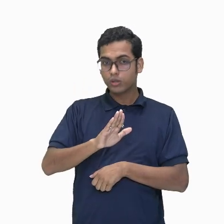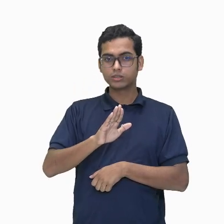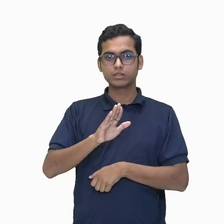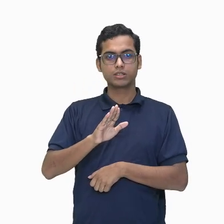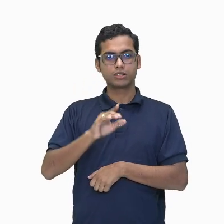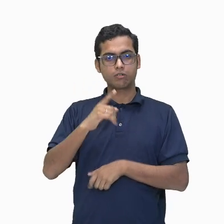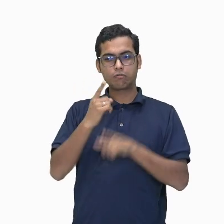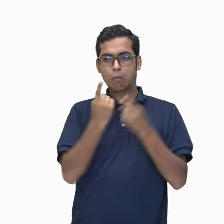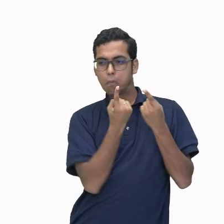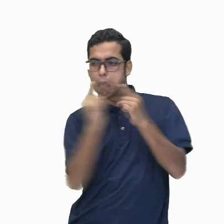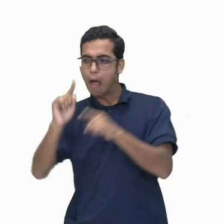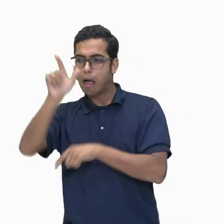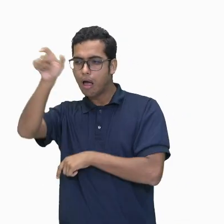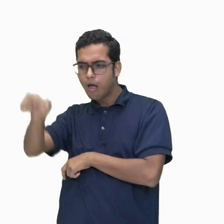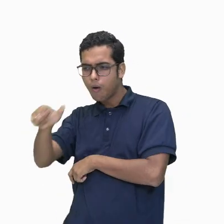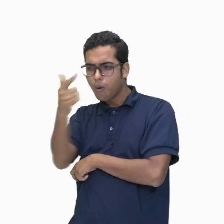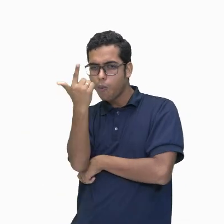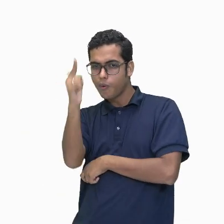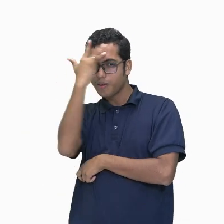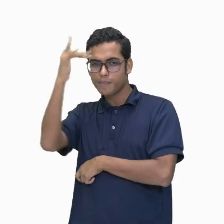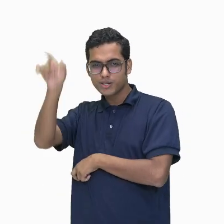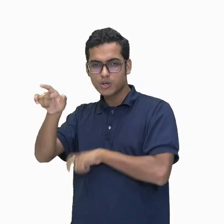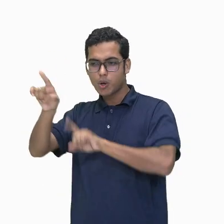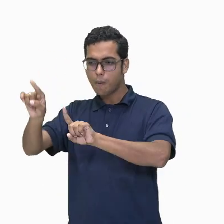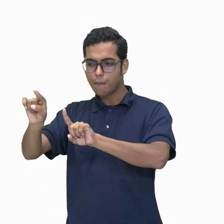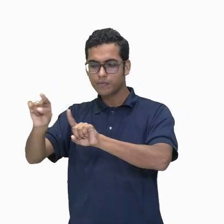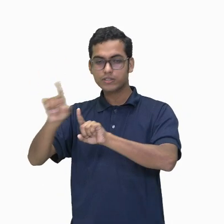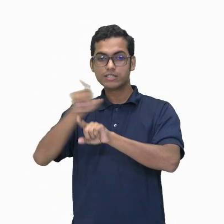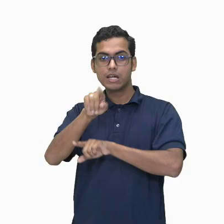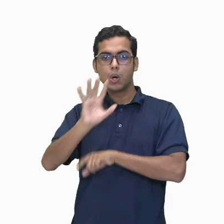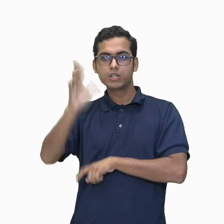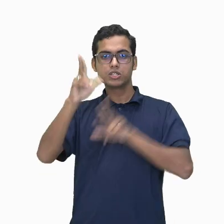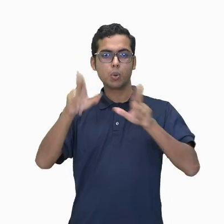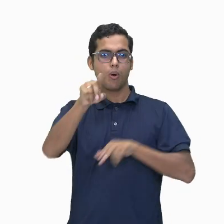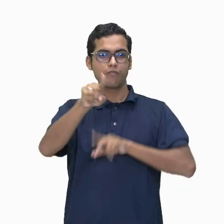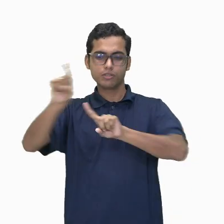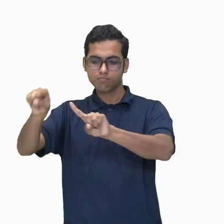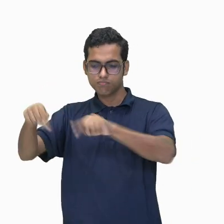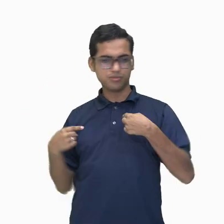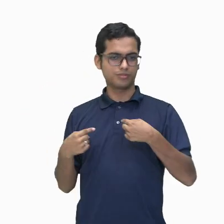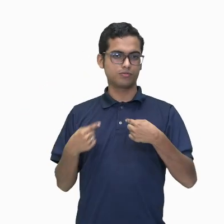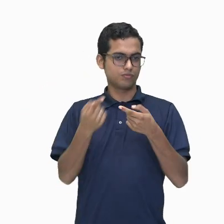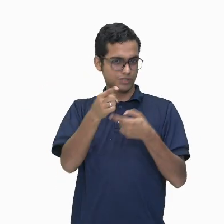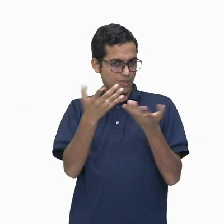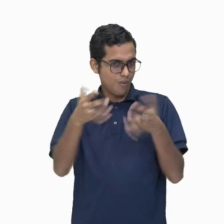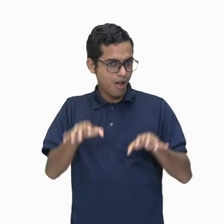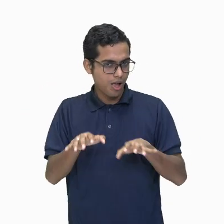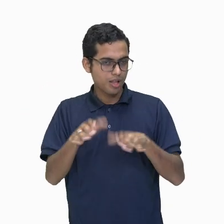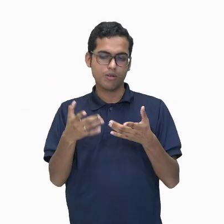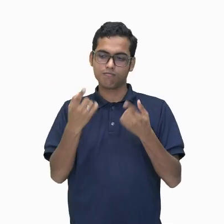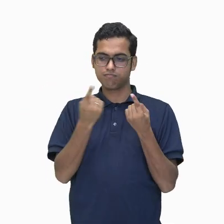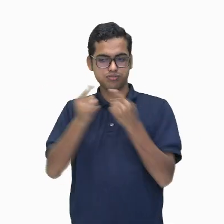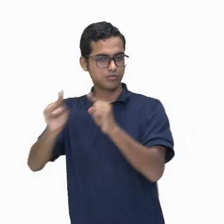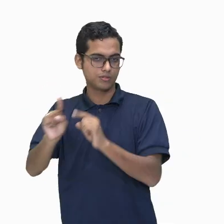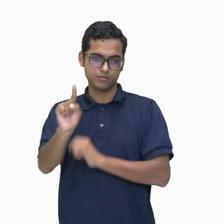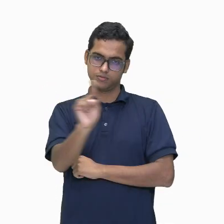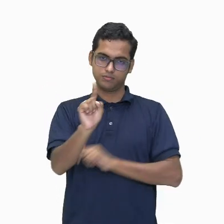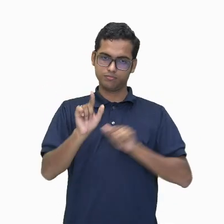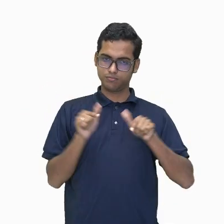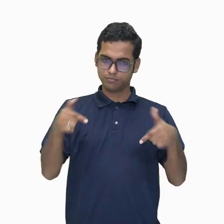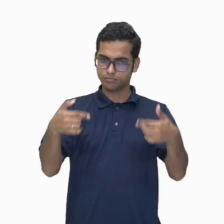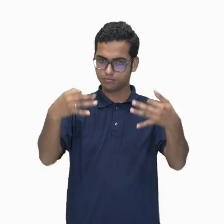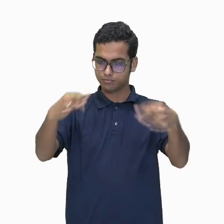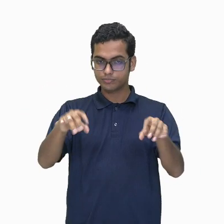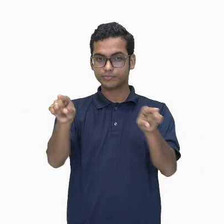escrito antiguíssimo, lá dos hinduístas, lá da Índia, há mais de 13.000 anos atrás,